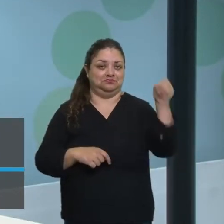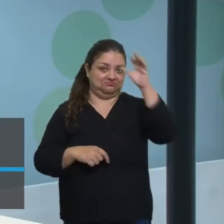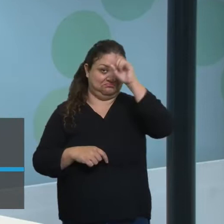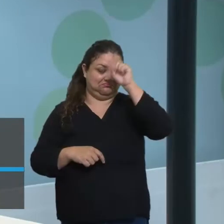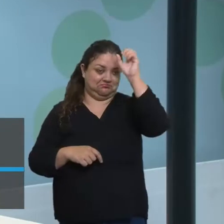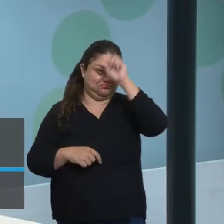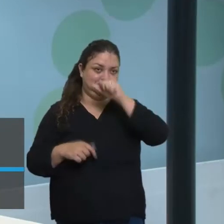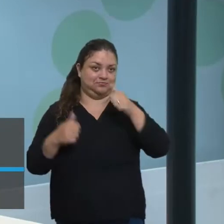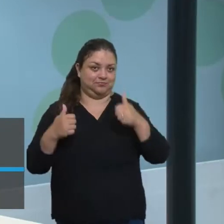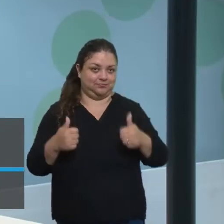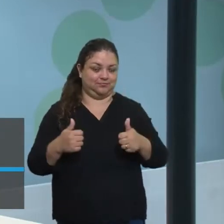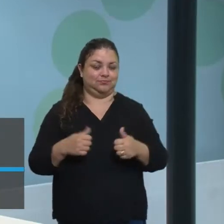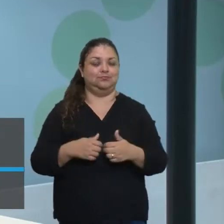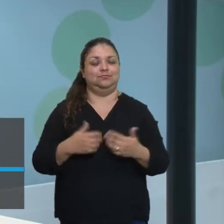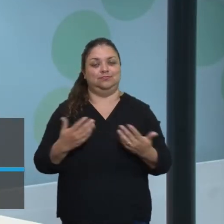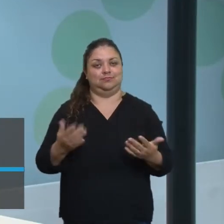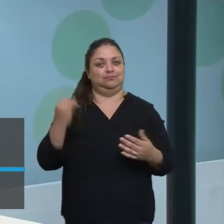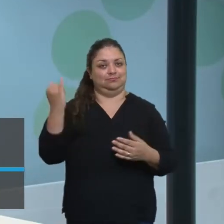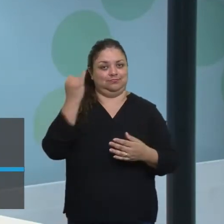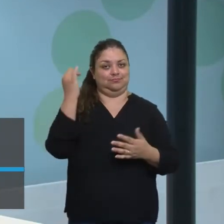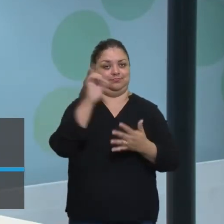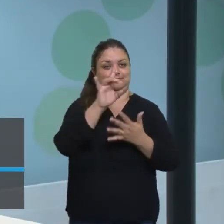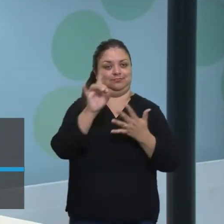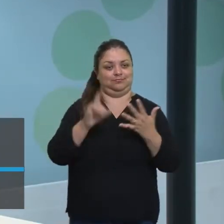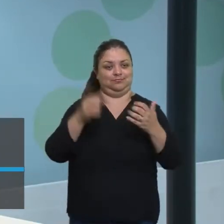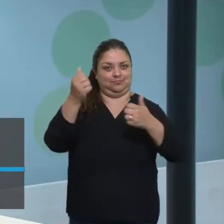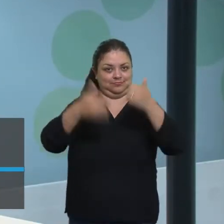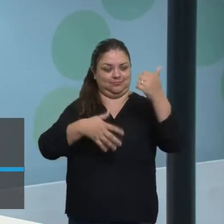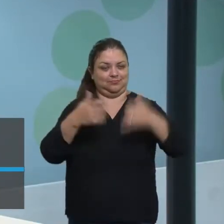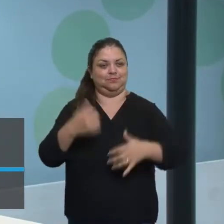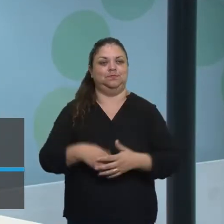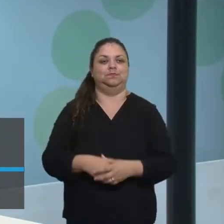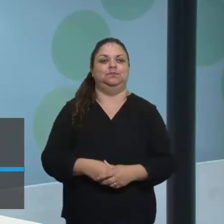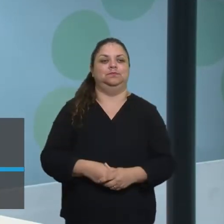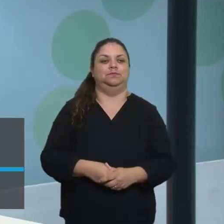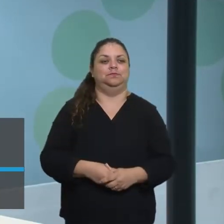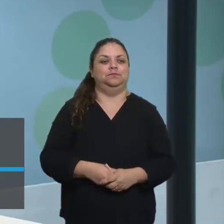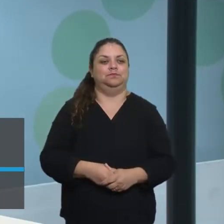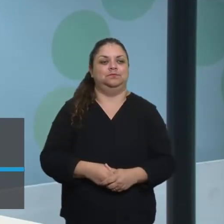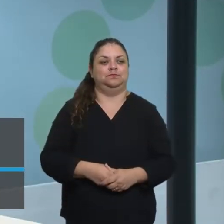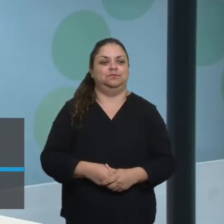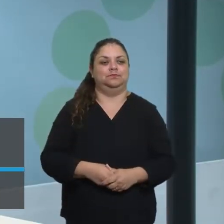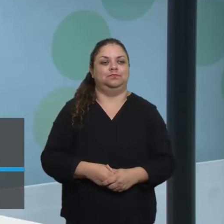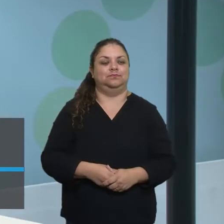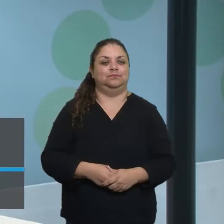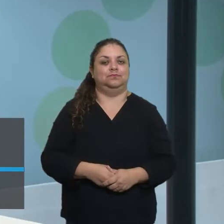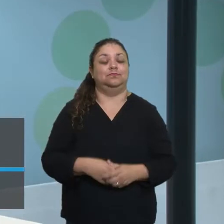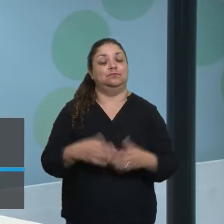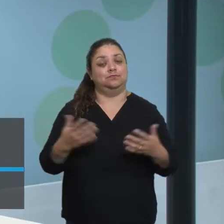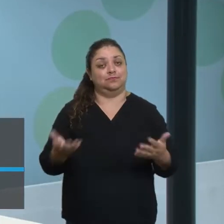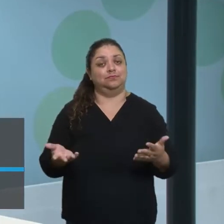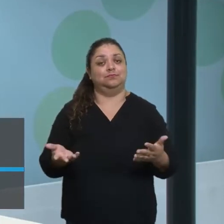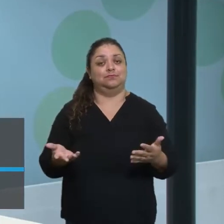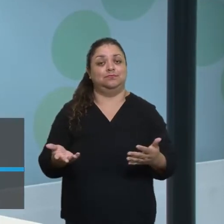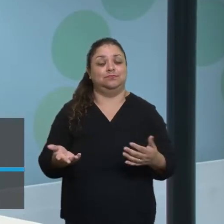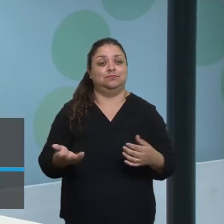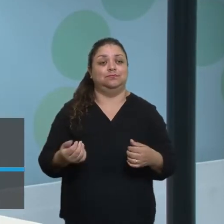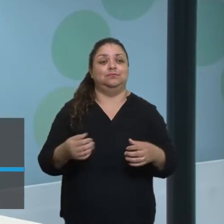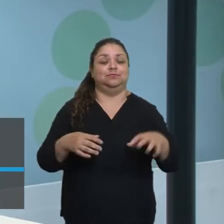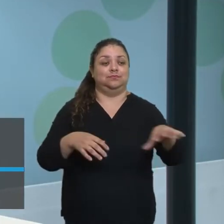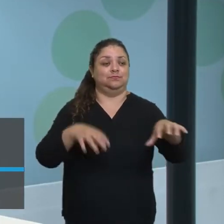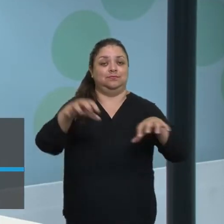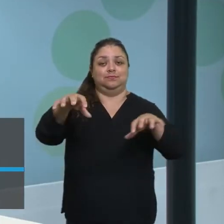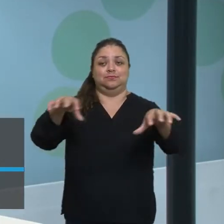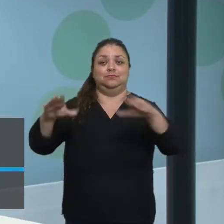são são pontos a irrelevantes que a gente quer destacar tá então portanto as unidades escolares